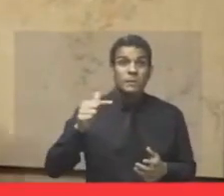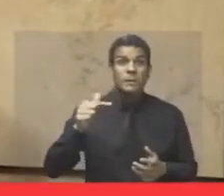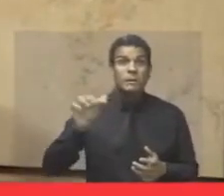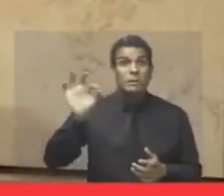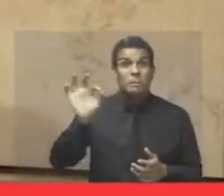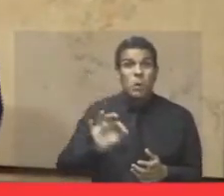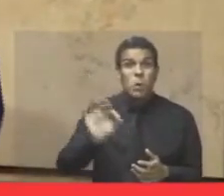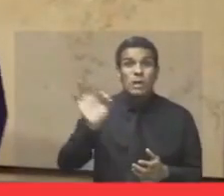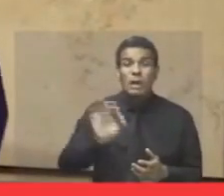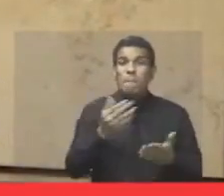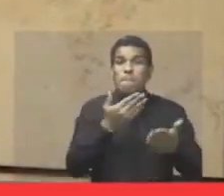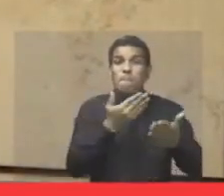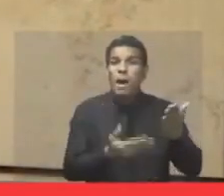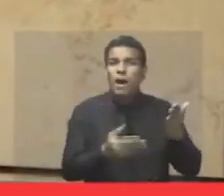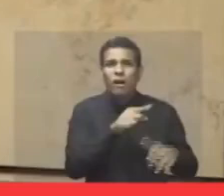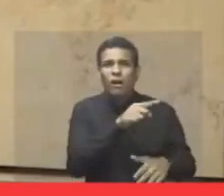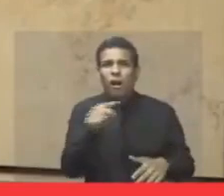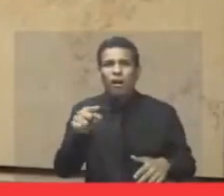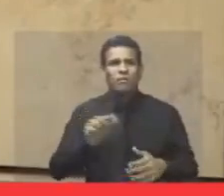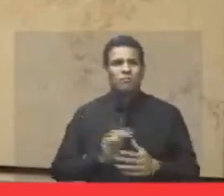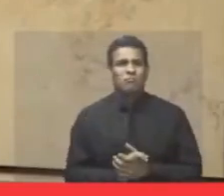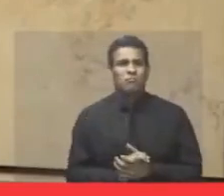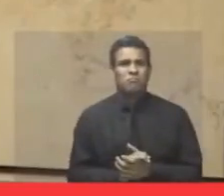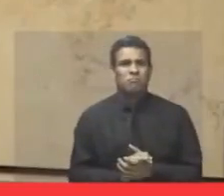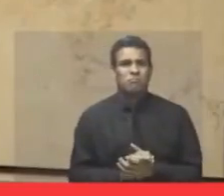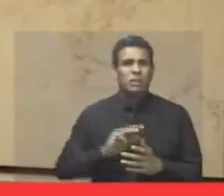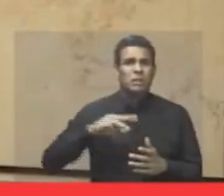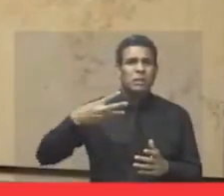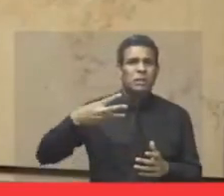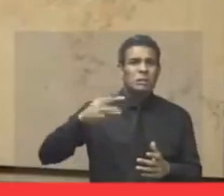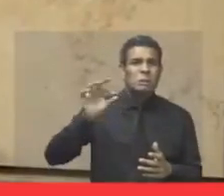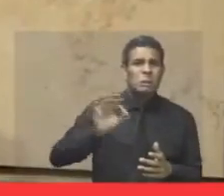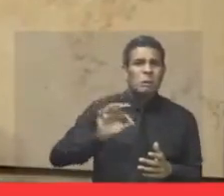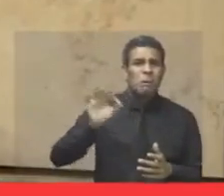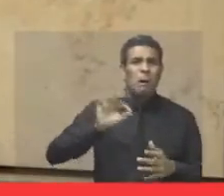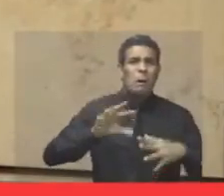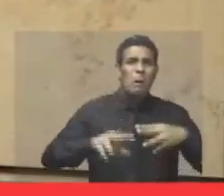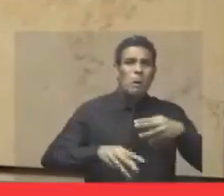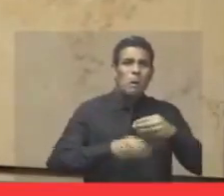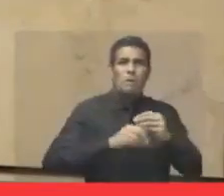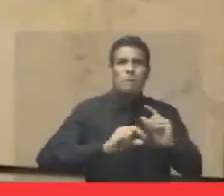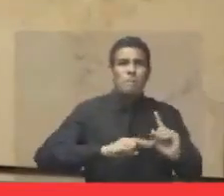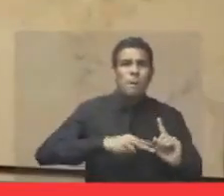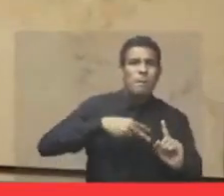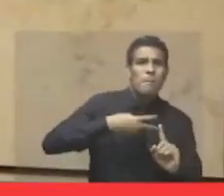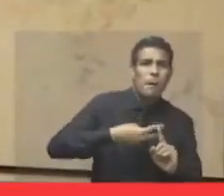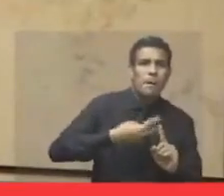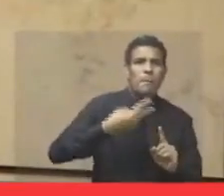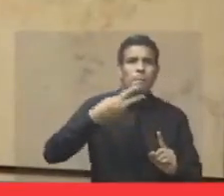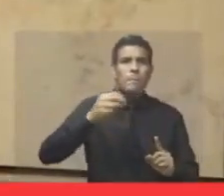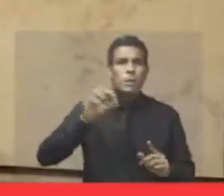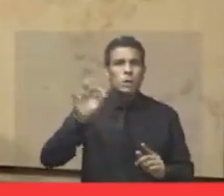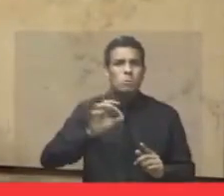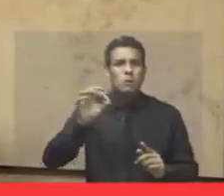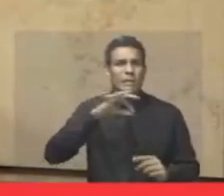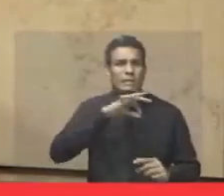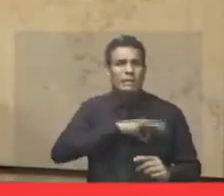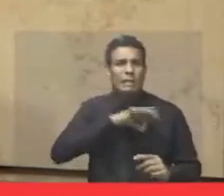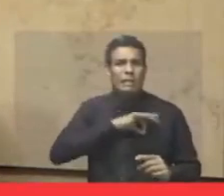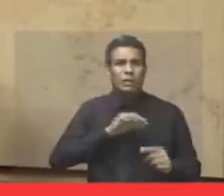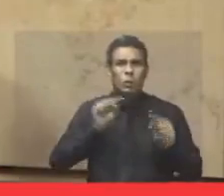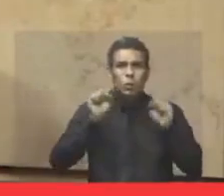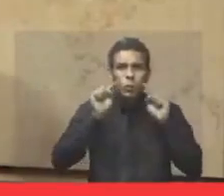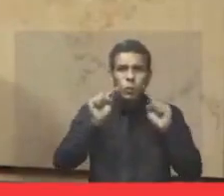17,35%. Se você bota os 3% da alíquota, vai para mais de 20%. Então